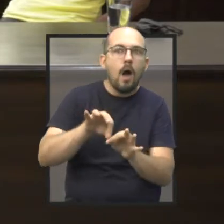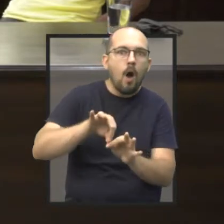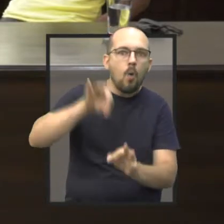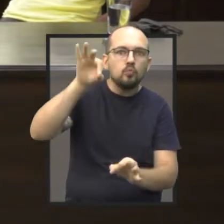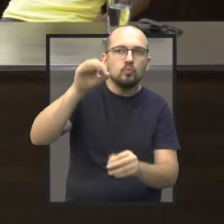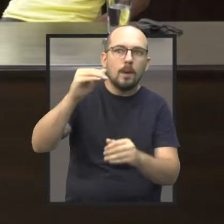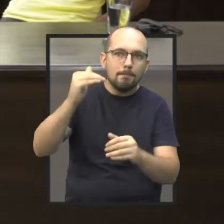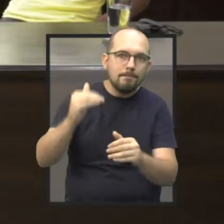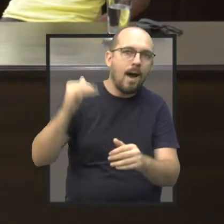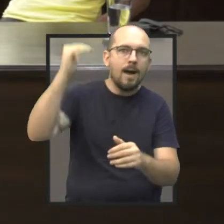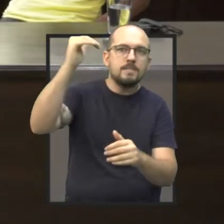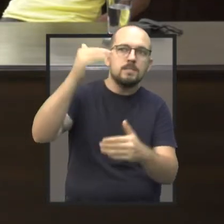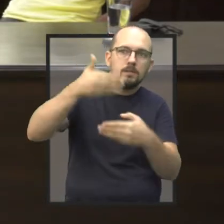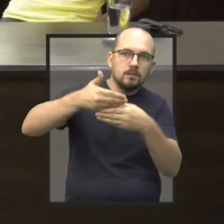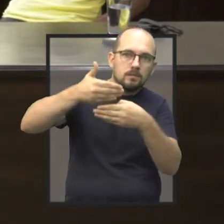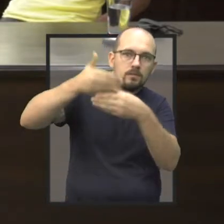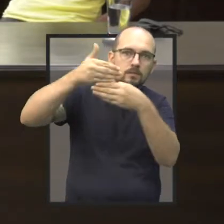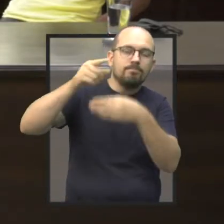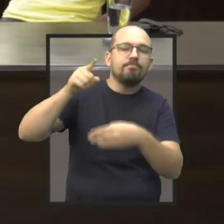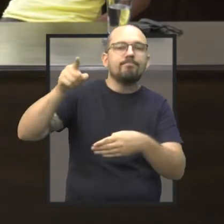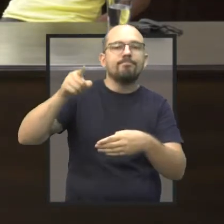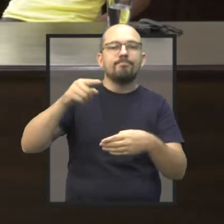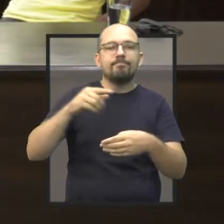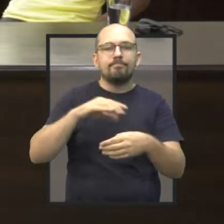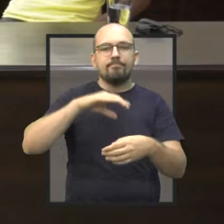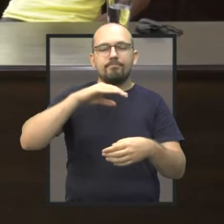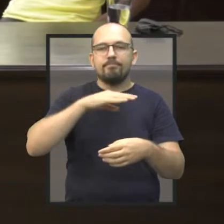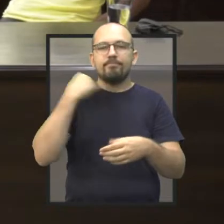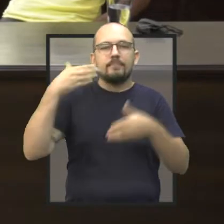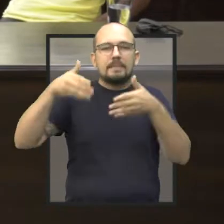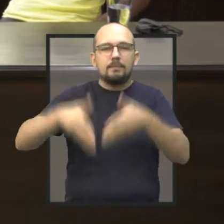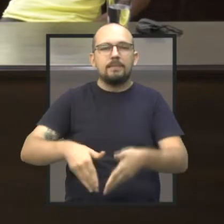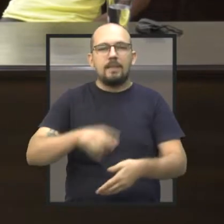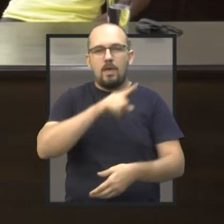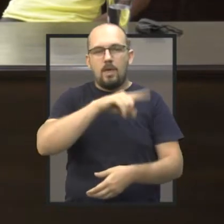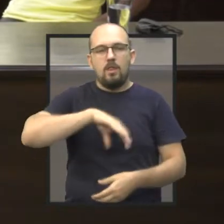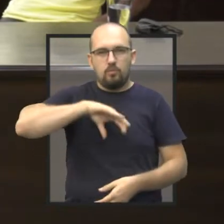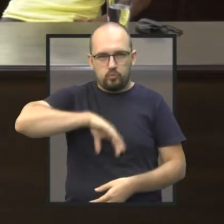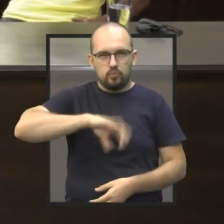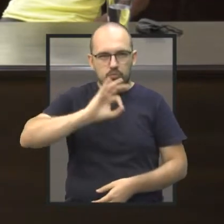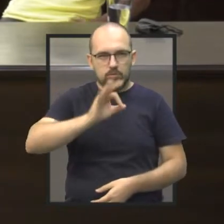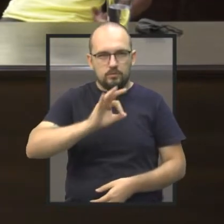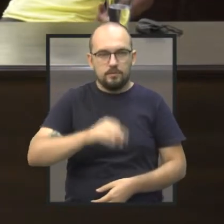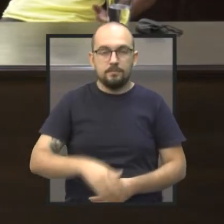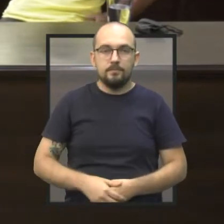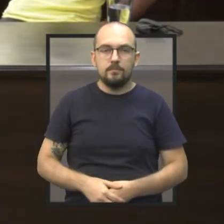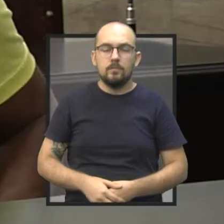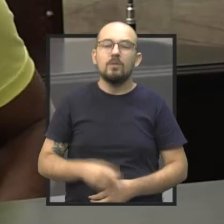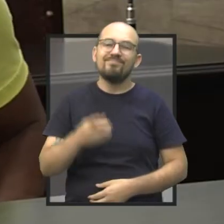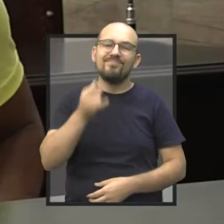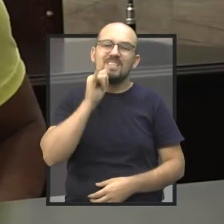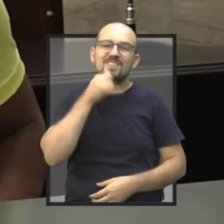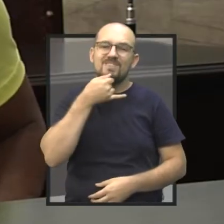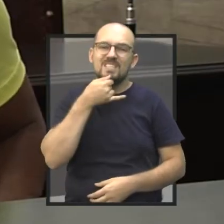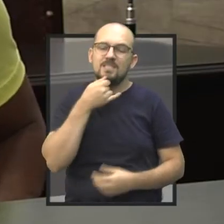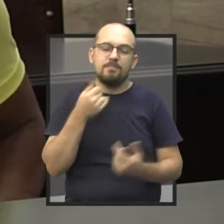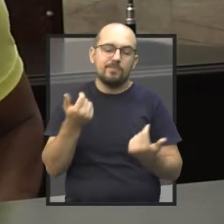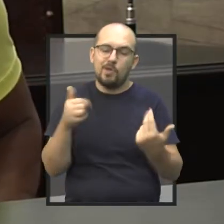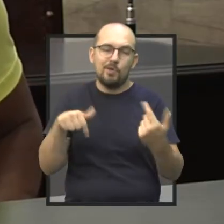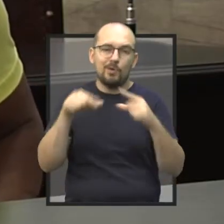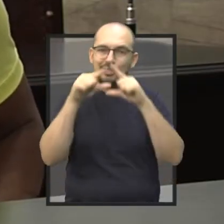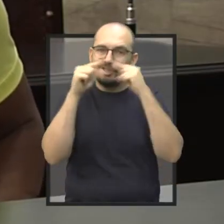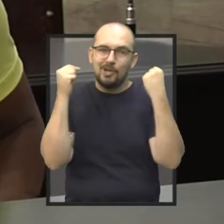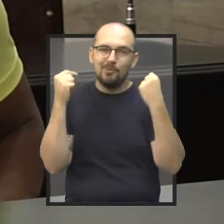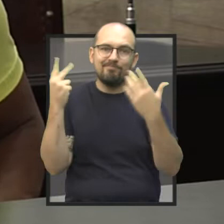e também que seja melhorada a iluminação ali do cemitério do distrito de Potunduva. Infelizmente, como aqui em Jaú, né,